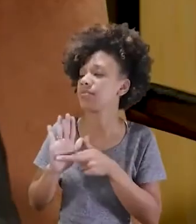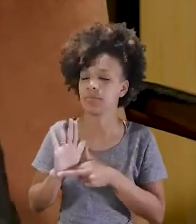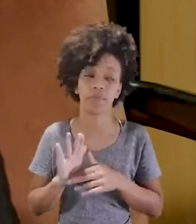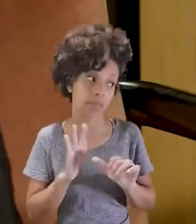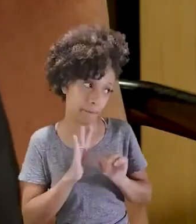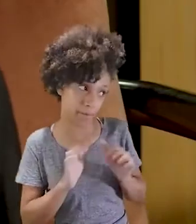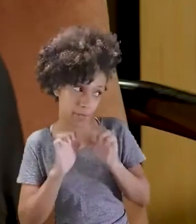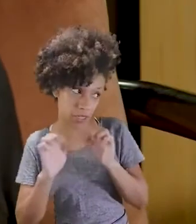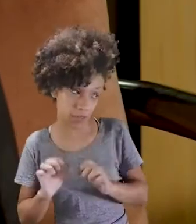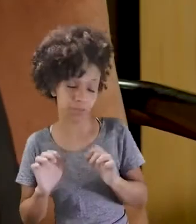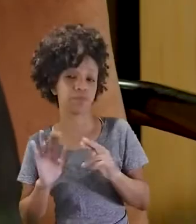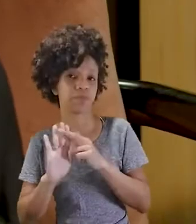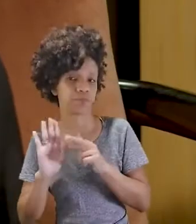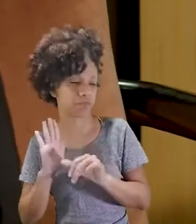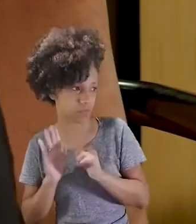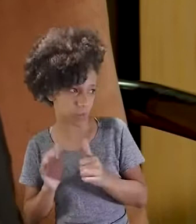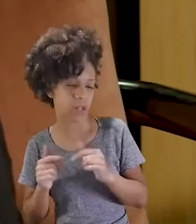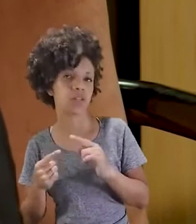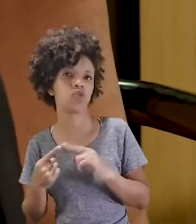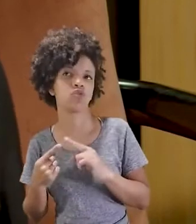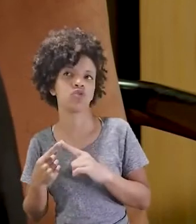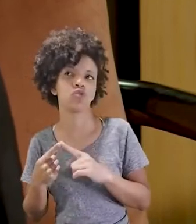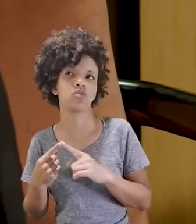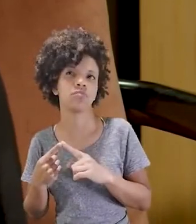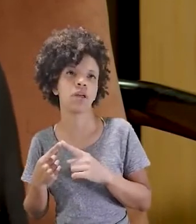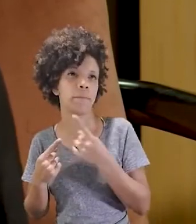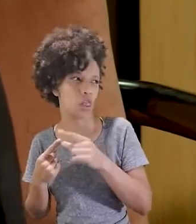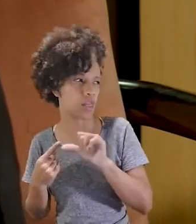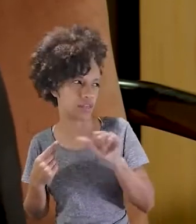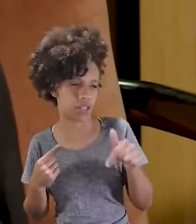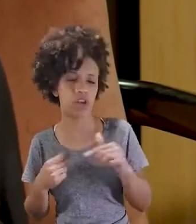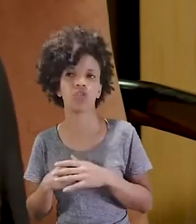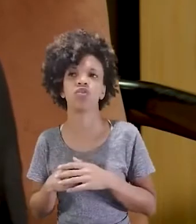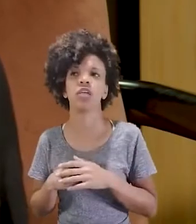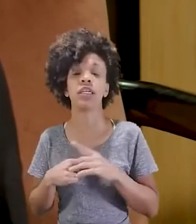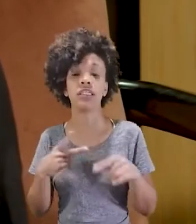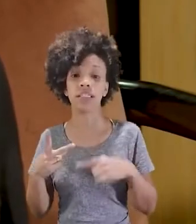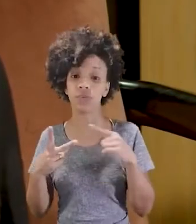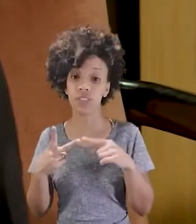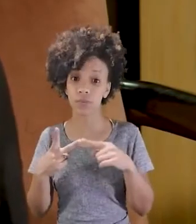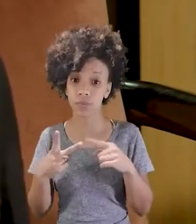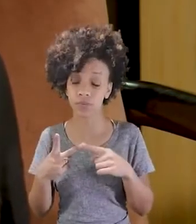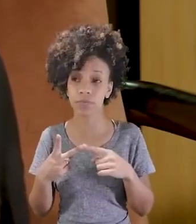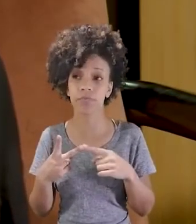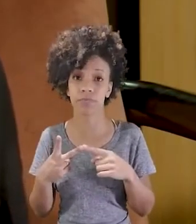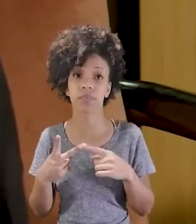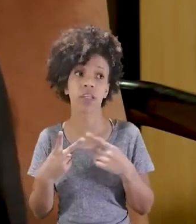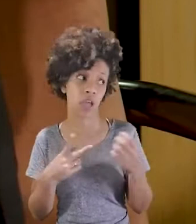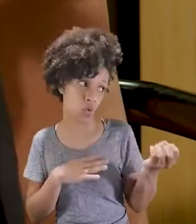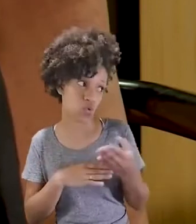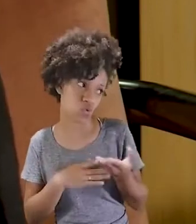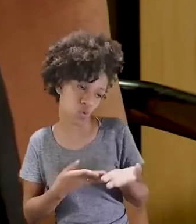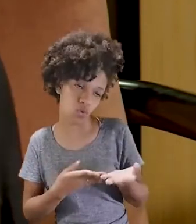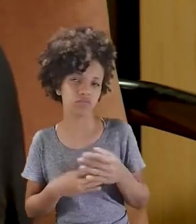réguas primeiro estatuto que é esse que Eu mencionei de 2017 e teve um segundo estatuto que